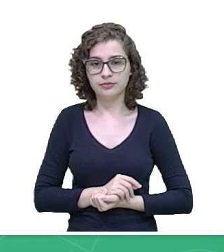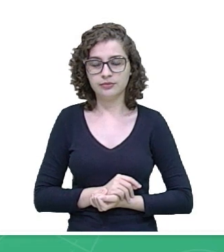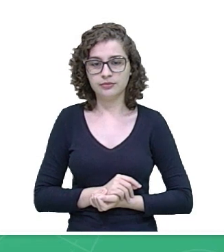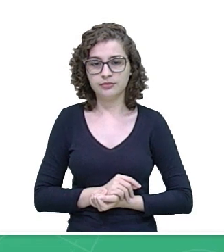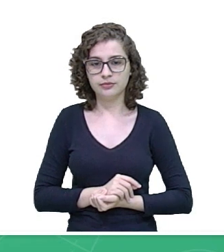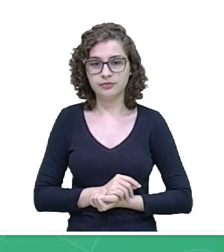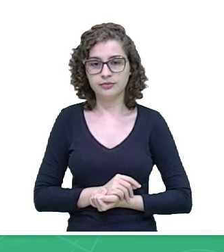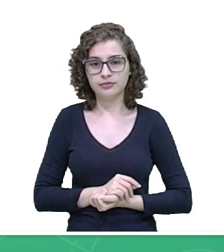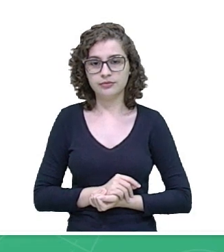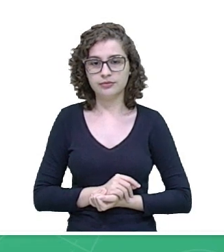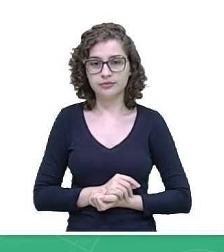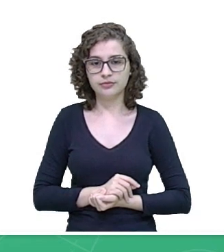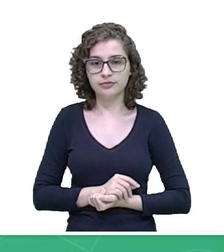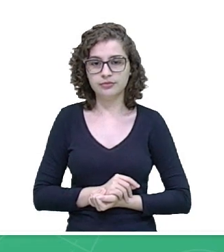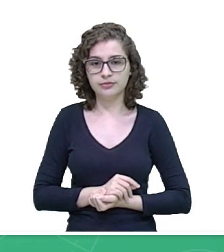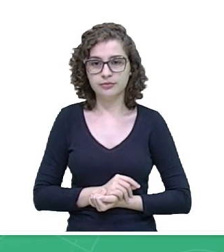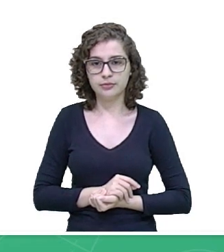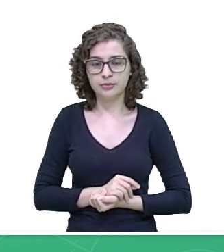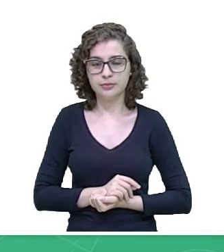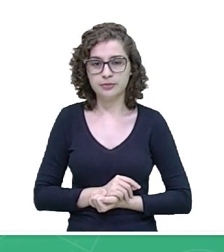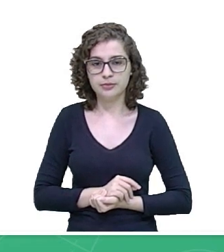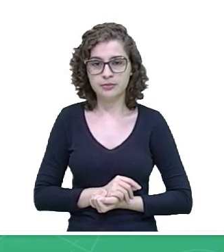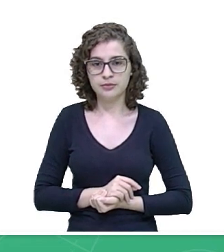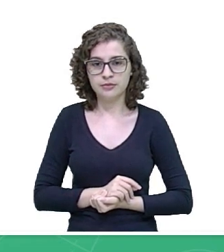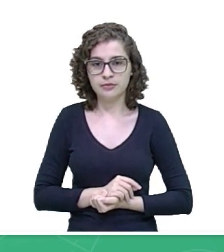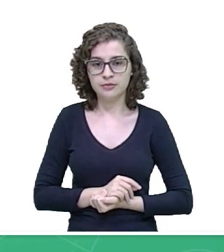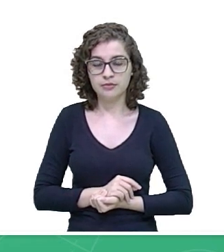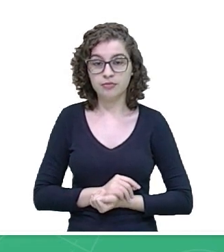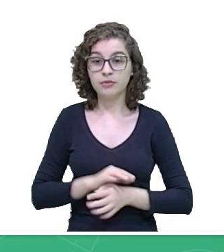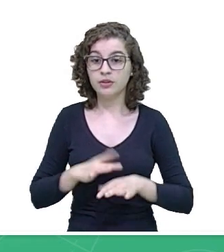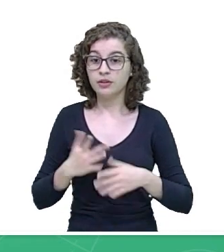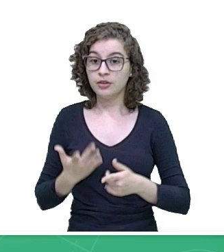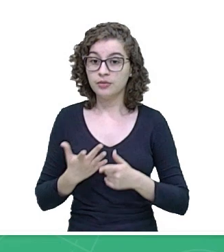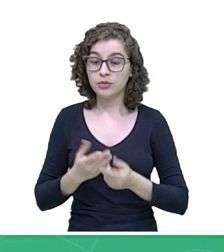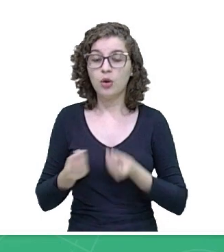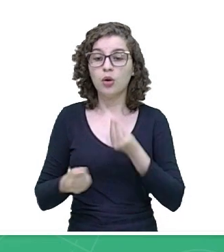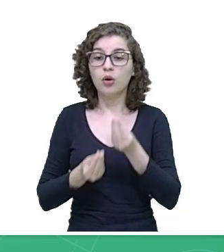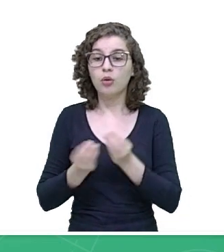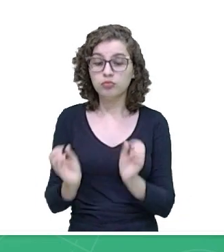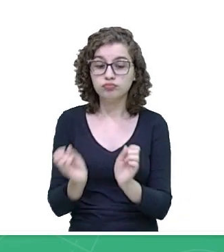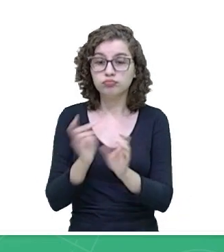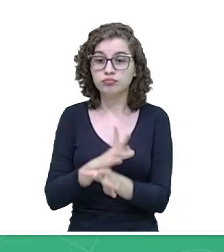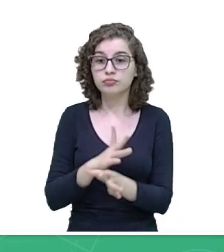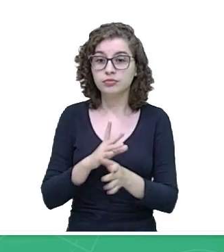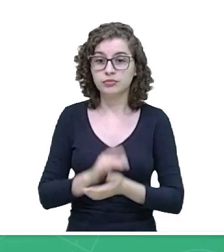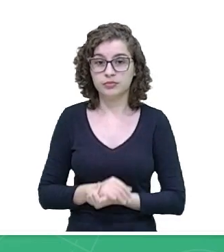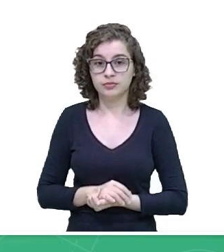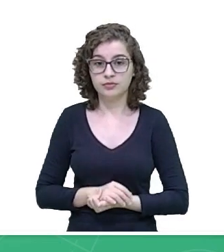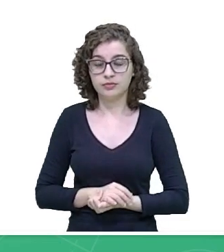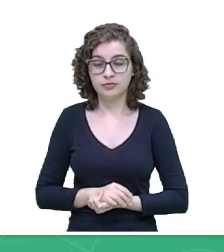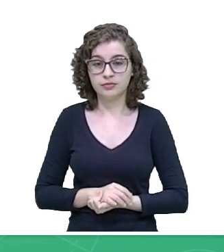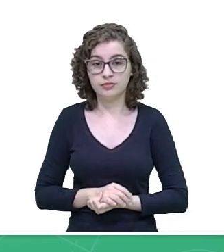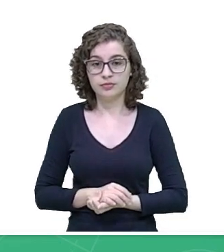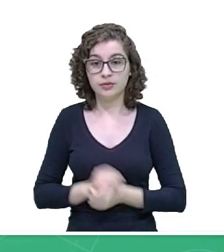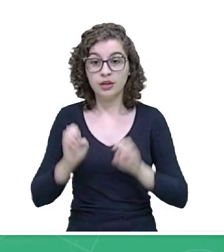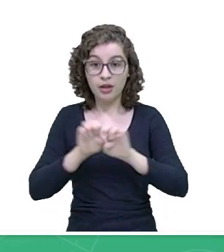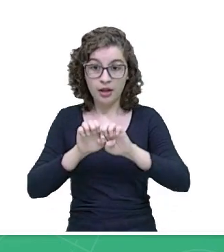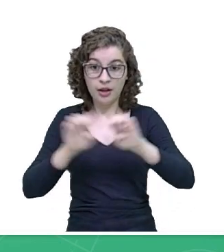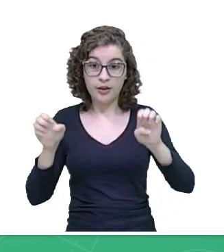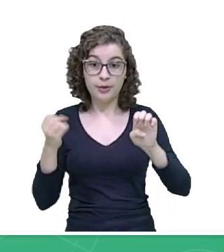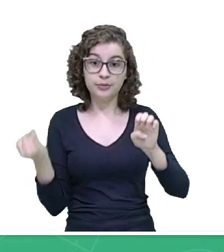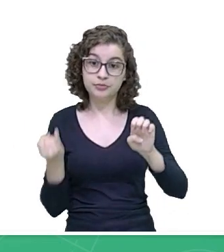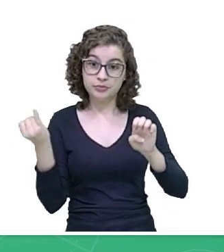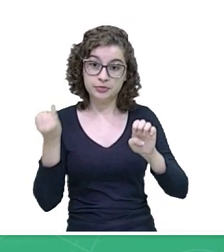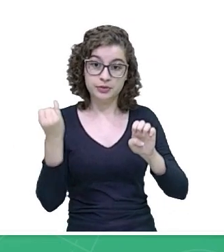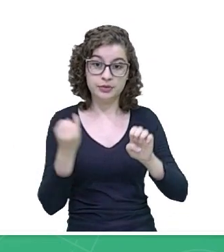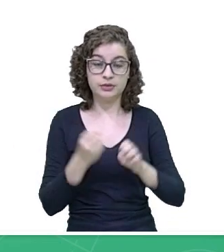E, 6.800 calorias. Então, como nós vamos resolver essa questão? Nós vamos utilizar a equação fundamental